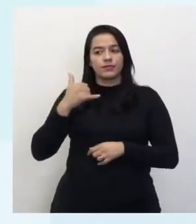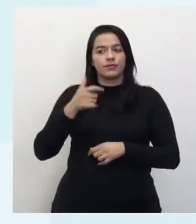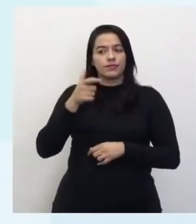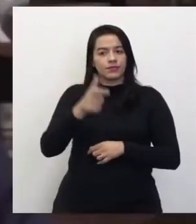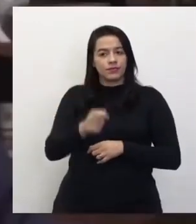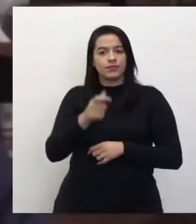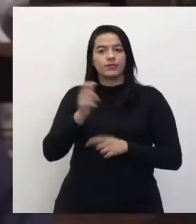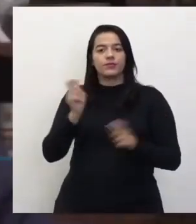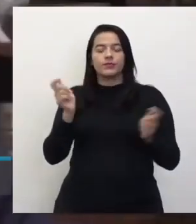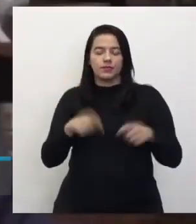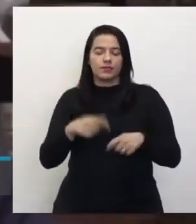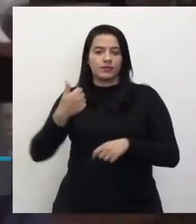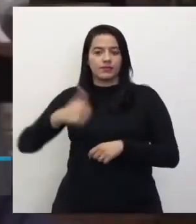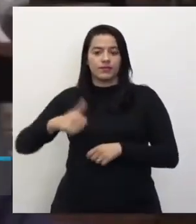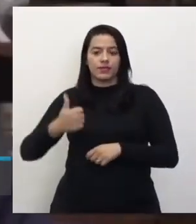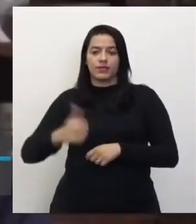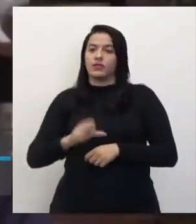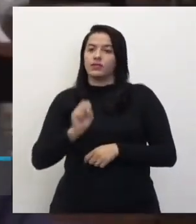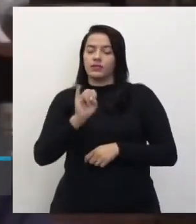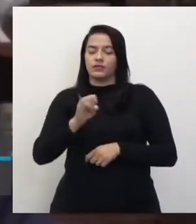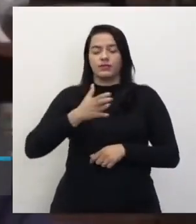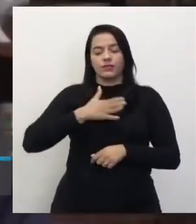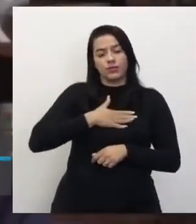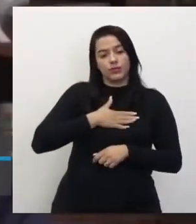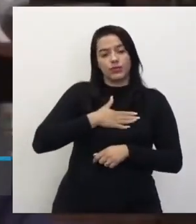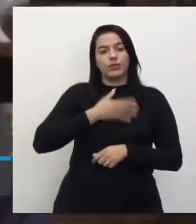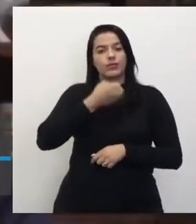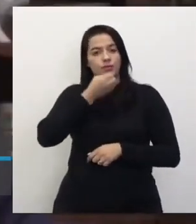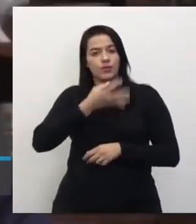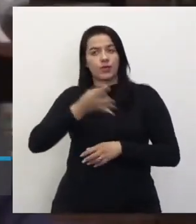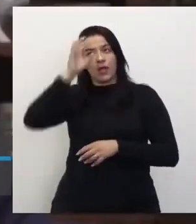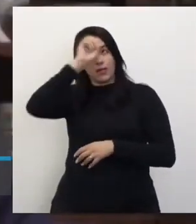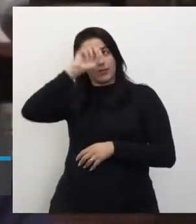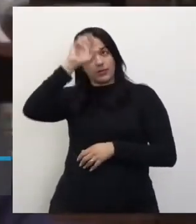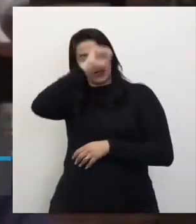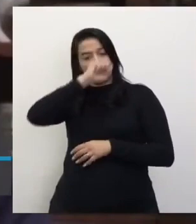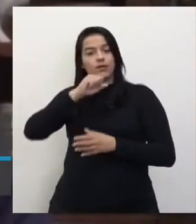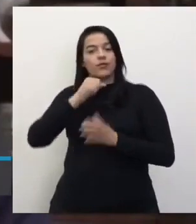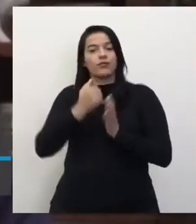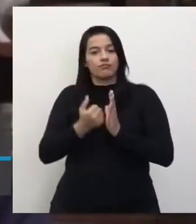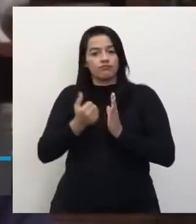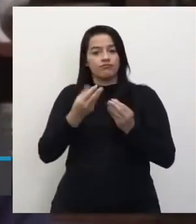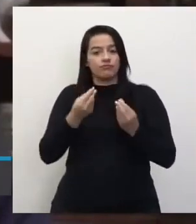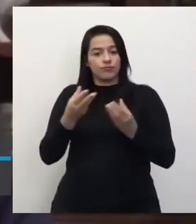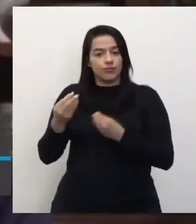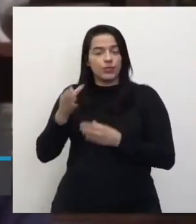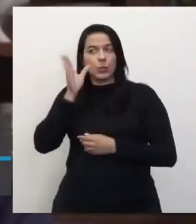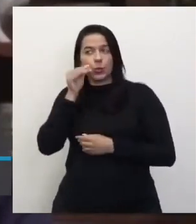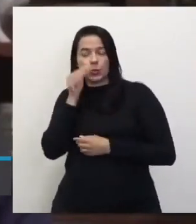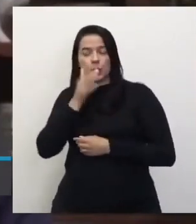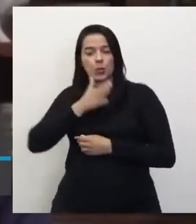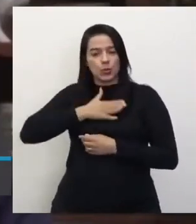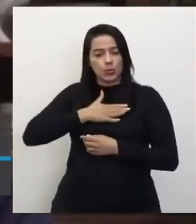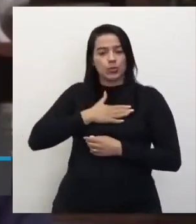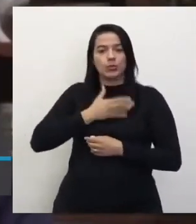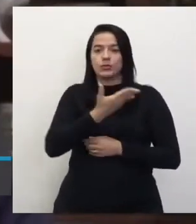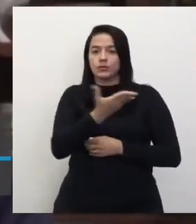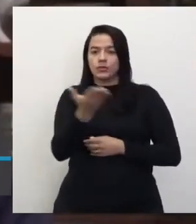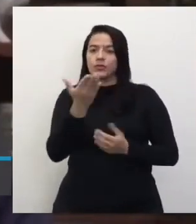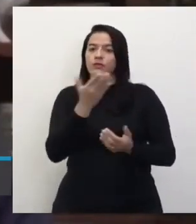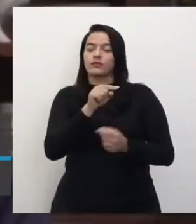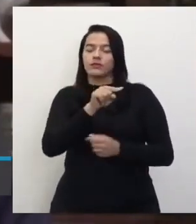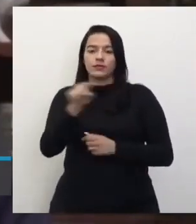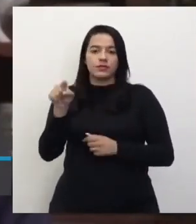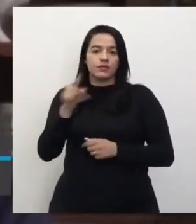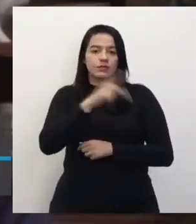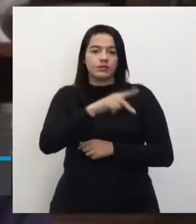aí da nossa aula. Se você gostou, se a aula foi produtiva, né? Se foi interessante para você, para os seus alunos, né?